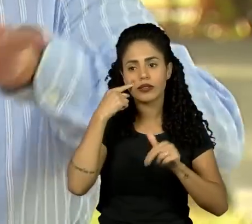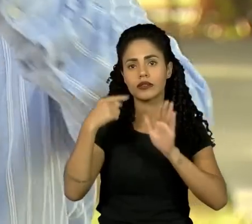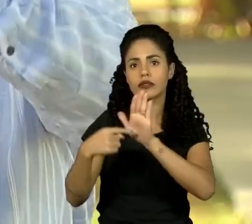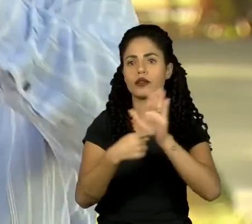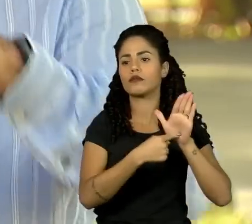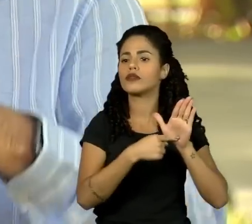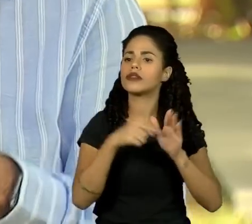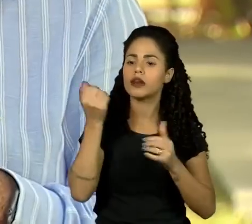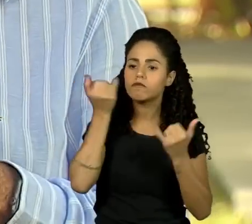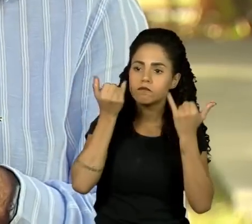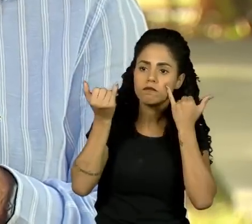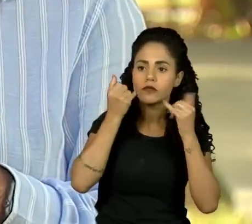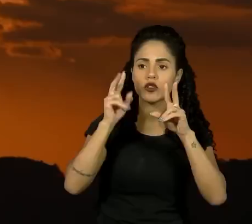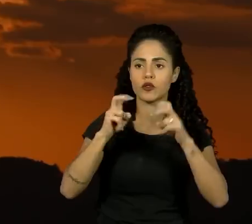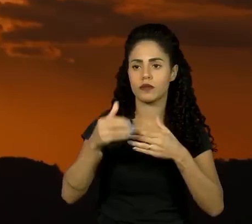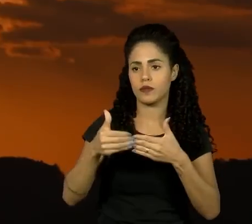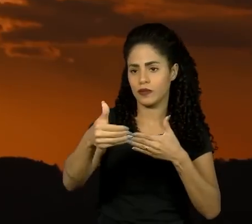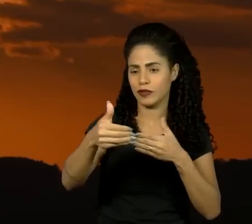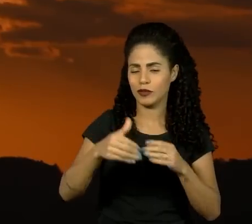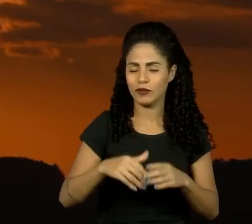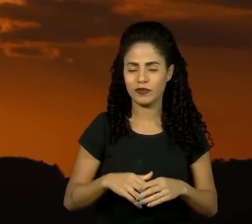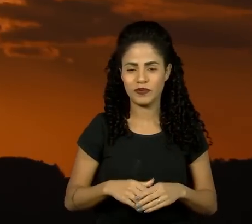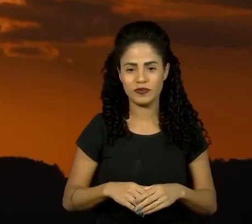nos indicando para esse próximo inverno.